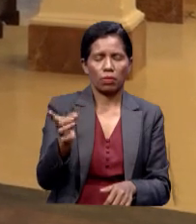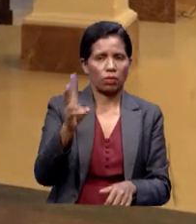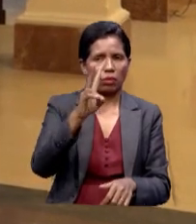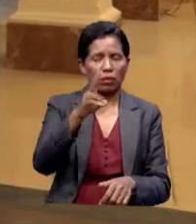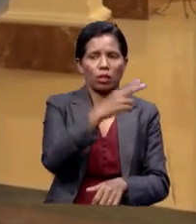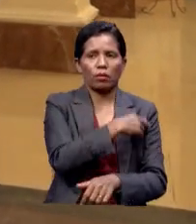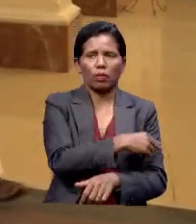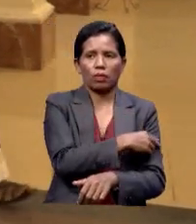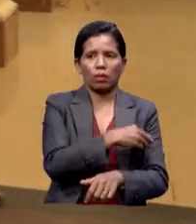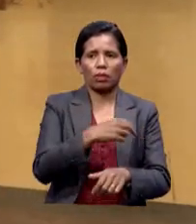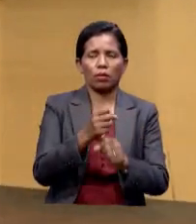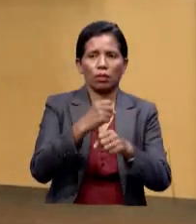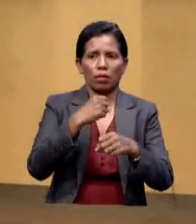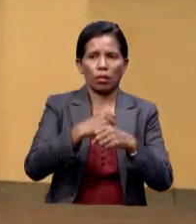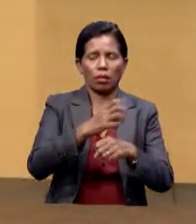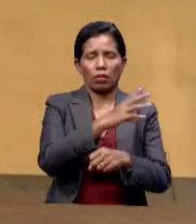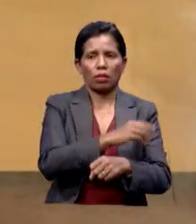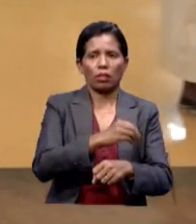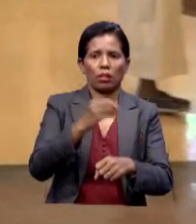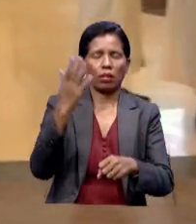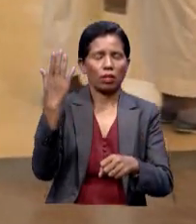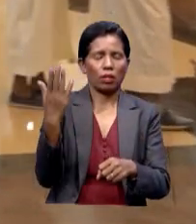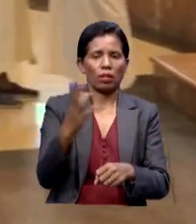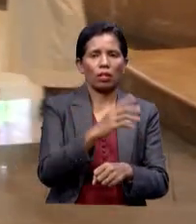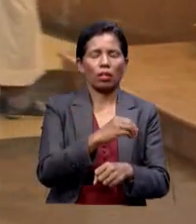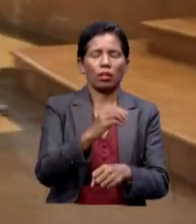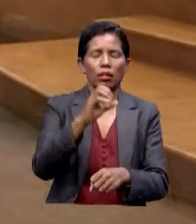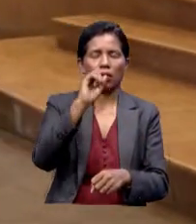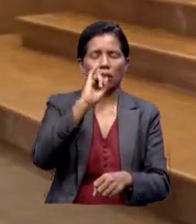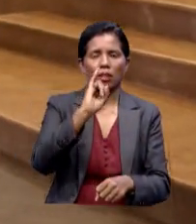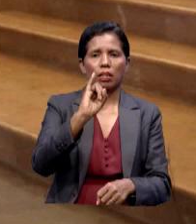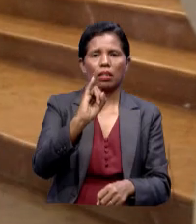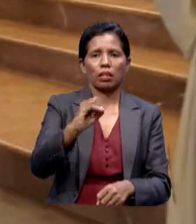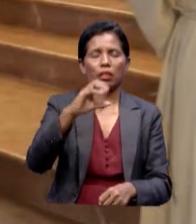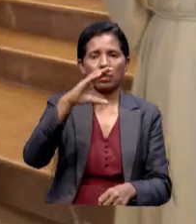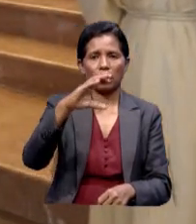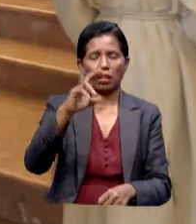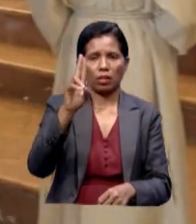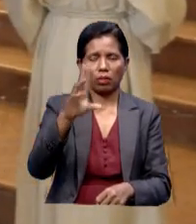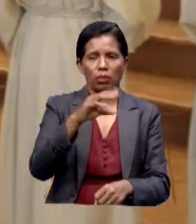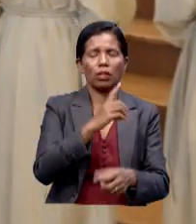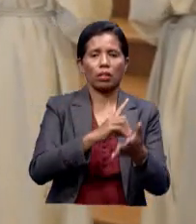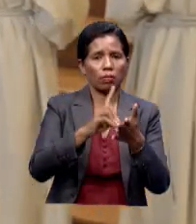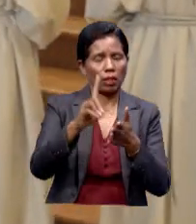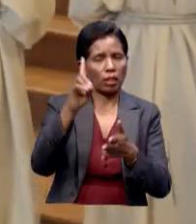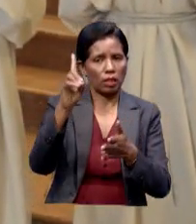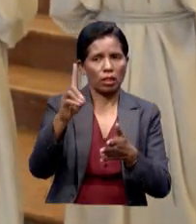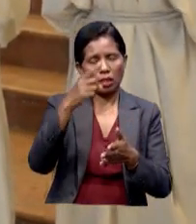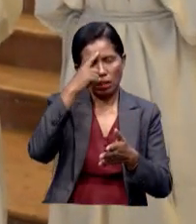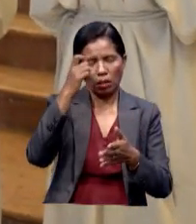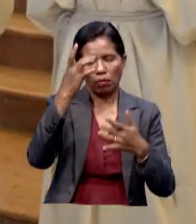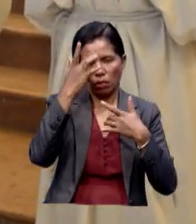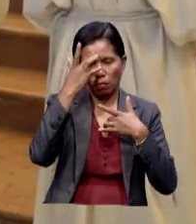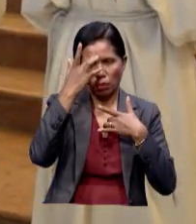Valadares, foi inhalar o tratamento intensivo e a sala unidade cuidado intensivo, quase semana ida, também sofre mora